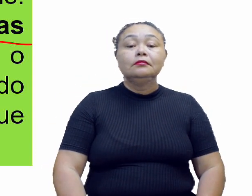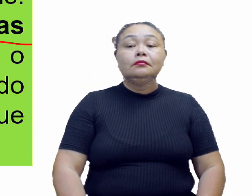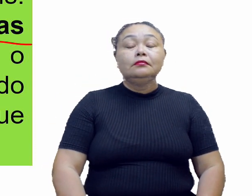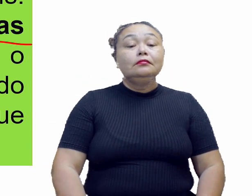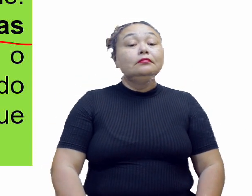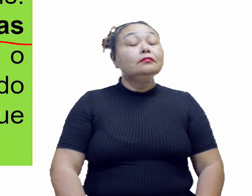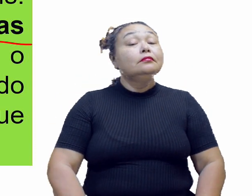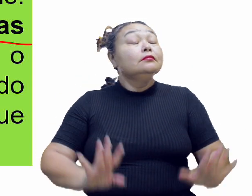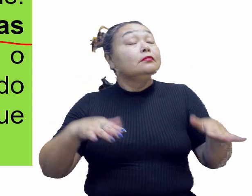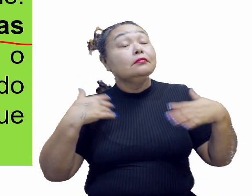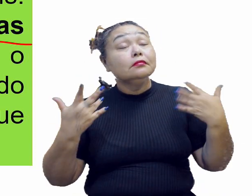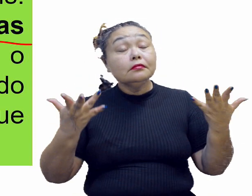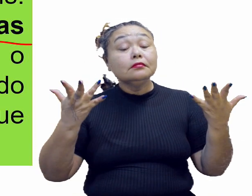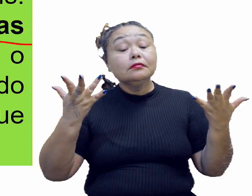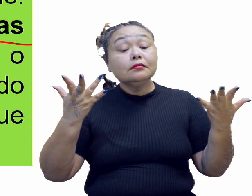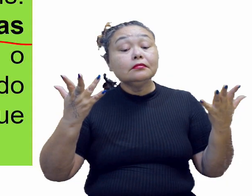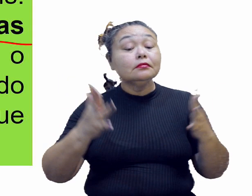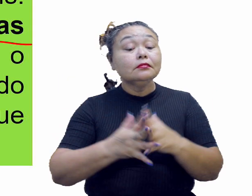Então,